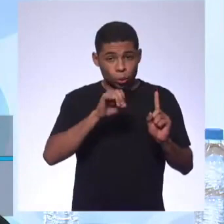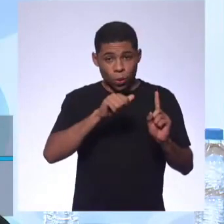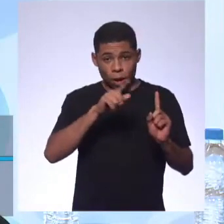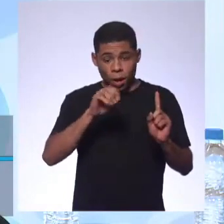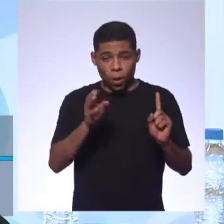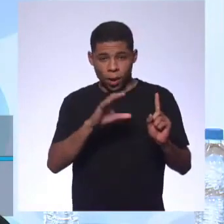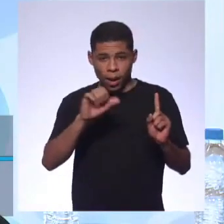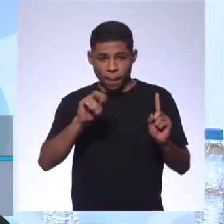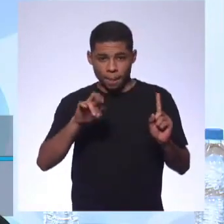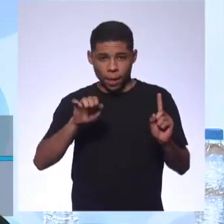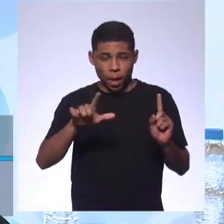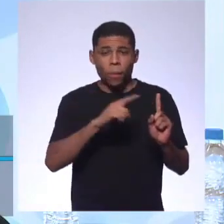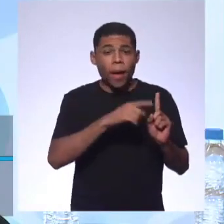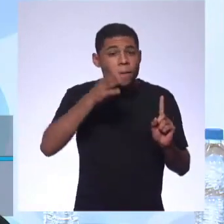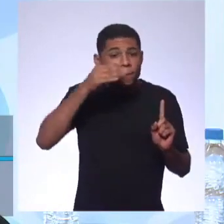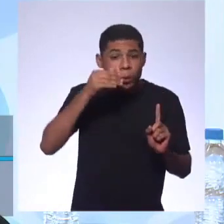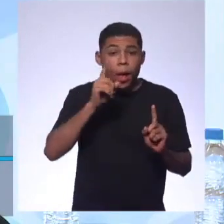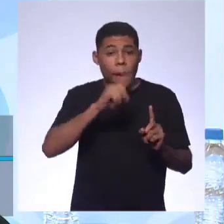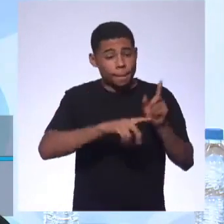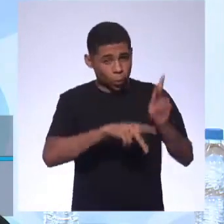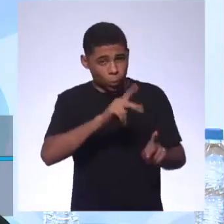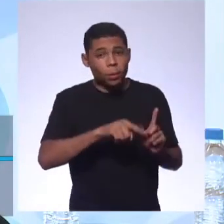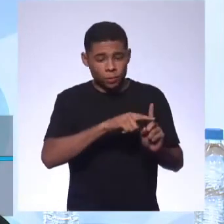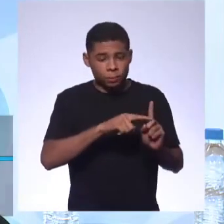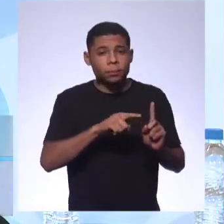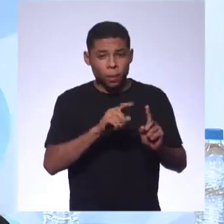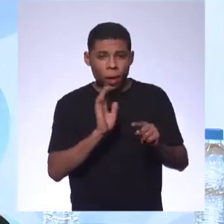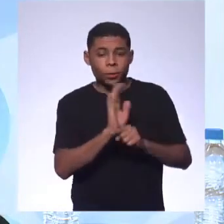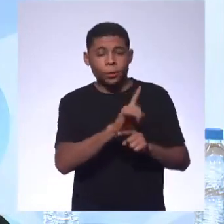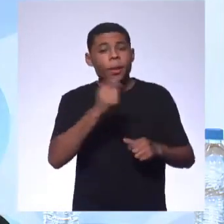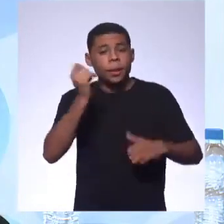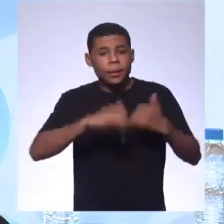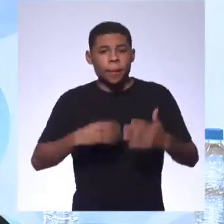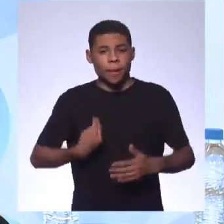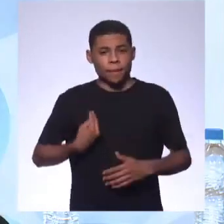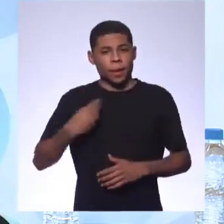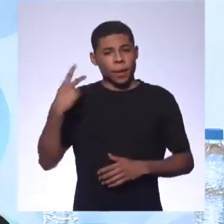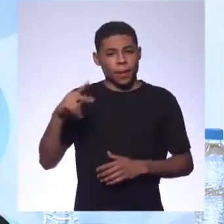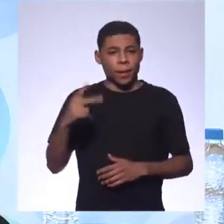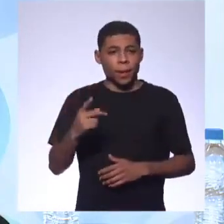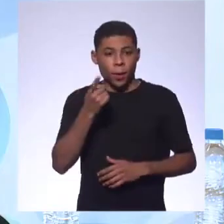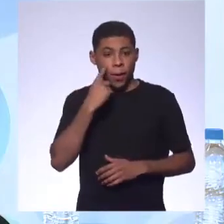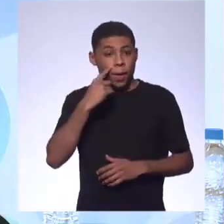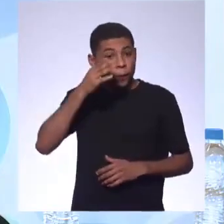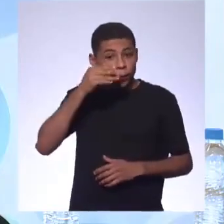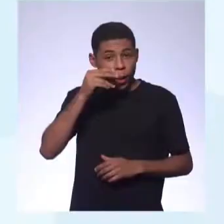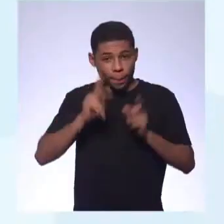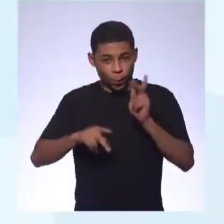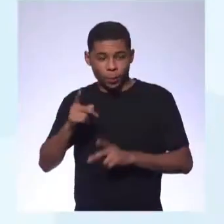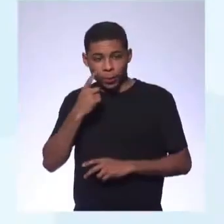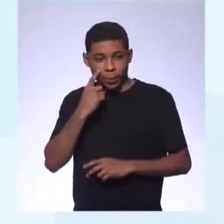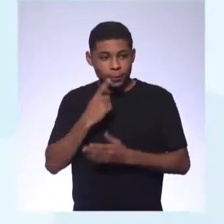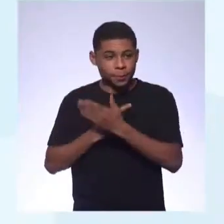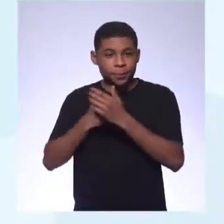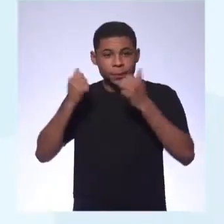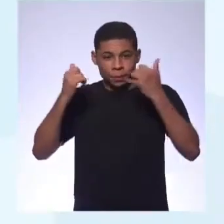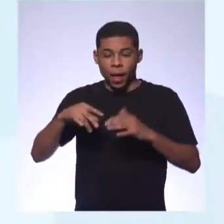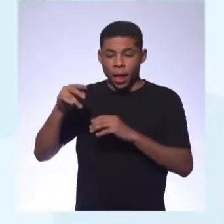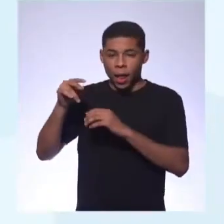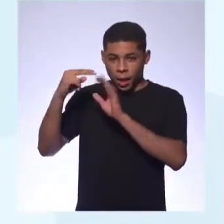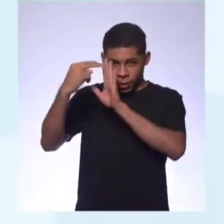que era um funcionário público, e ele escreve a vida dele, essa vida aqui, de funcionário público. Vamos lá, a